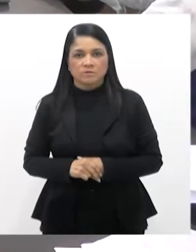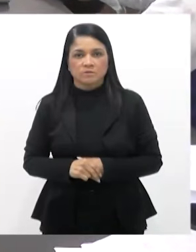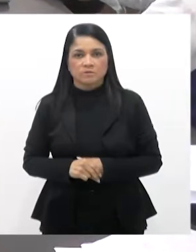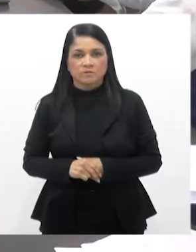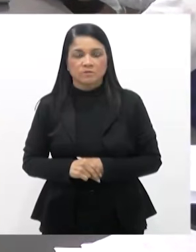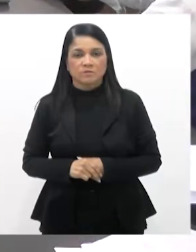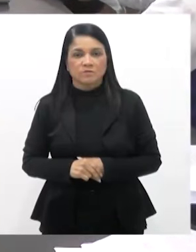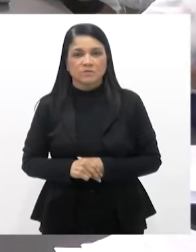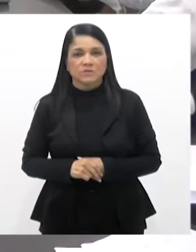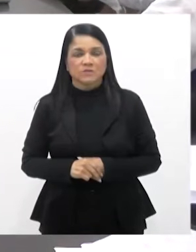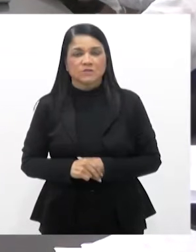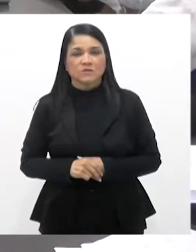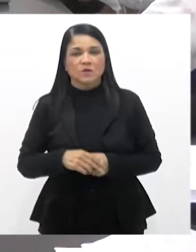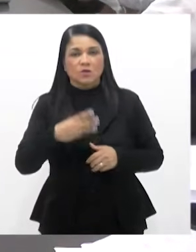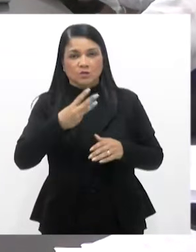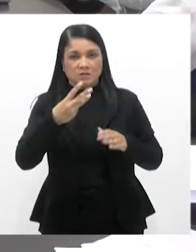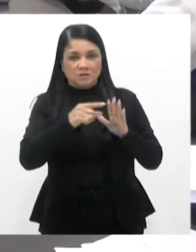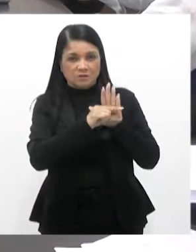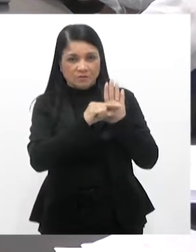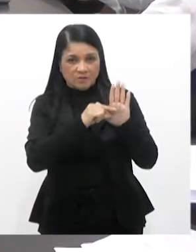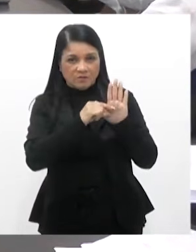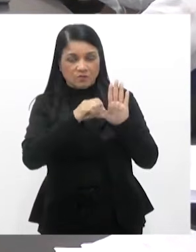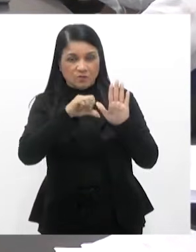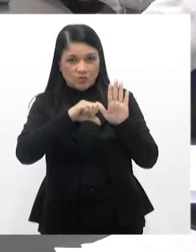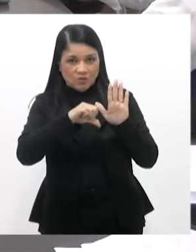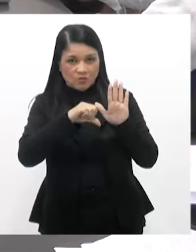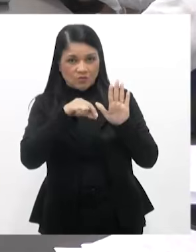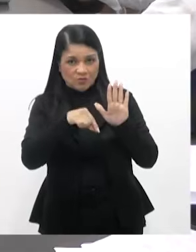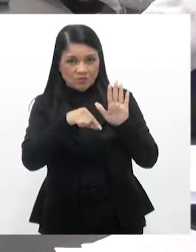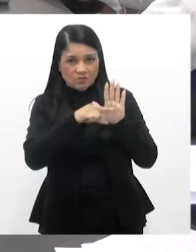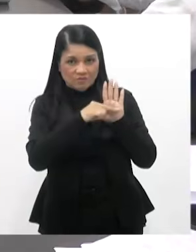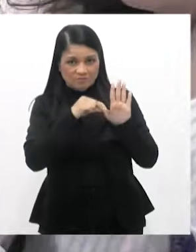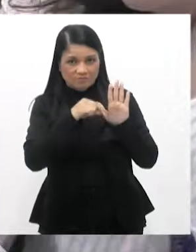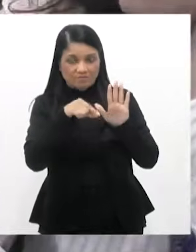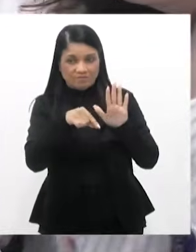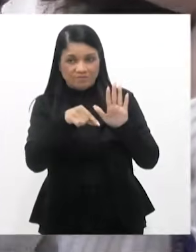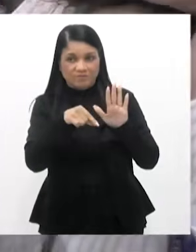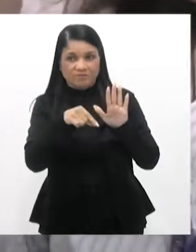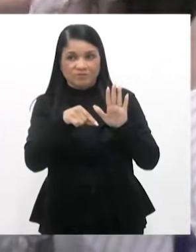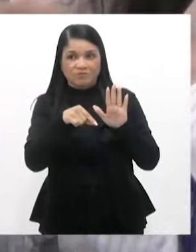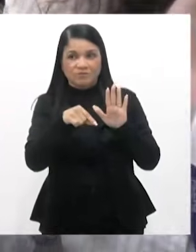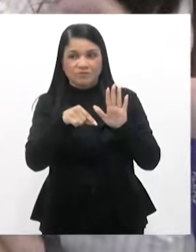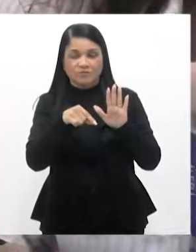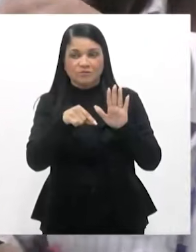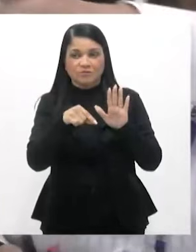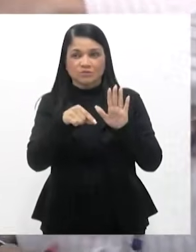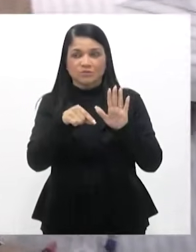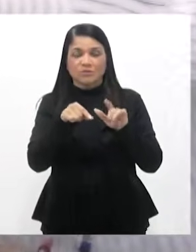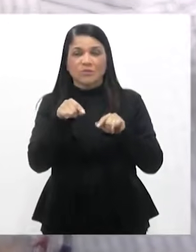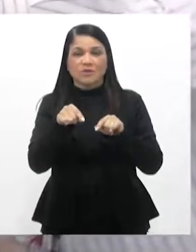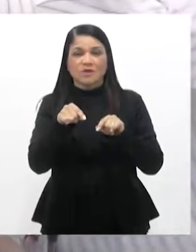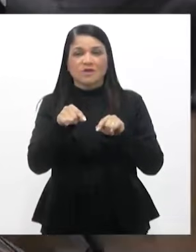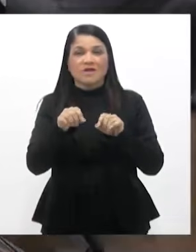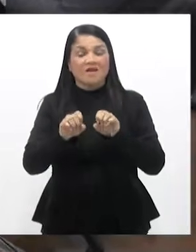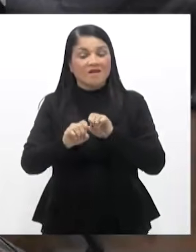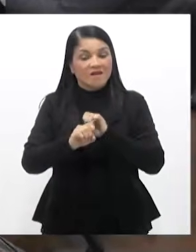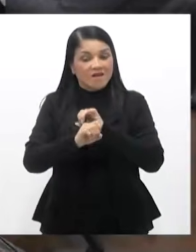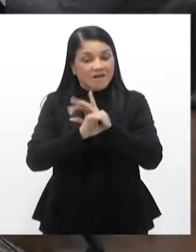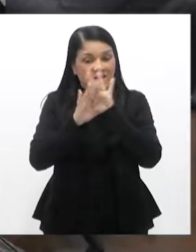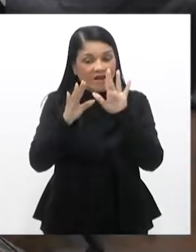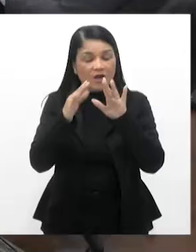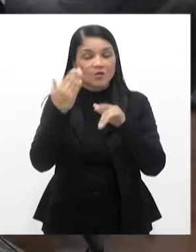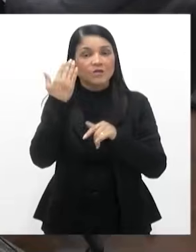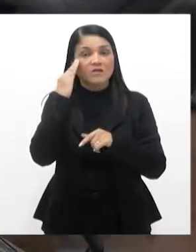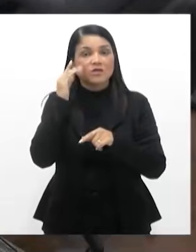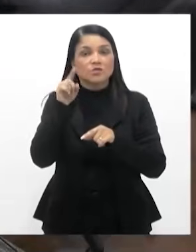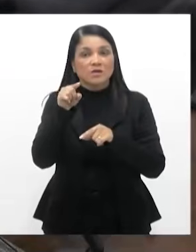o 3º do 9º pode criar uma dubiedade. É porque o meu entendimento é que aqui é claro dizendo da